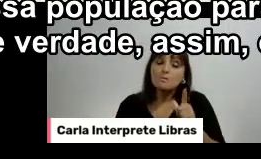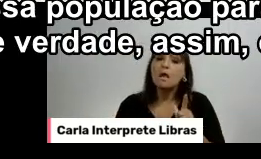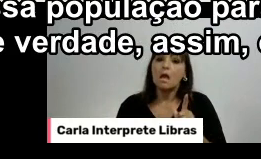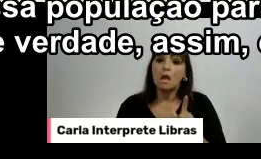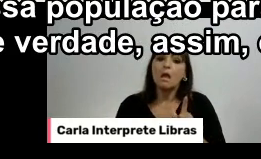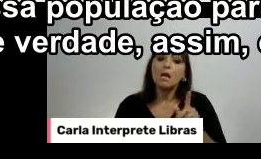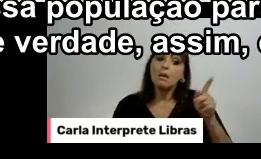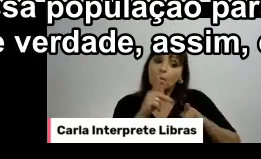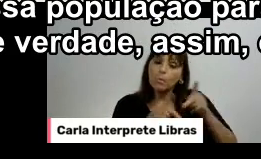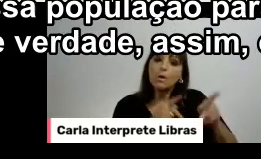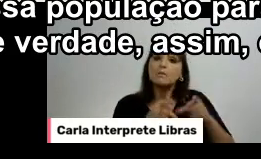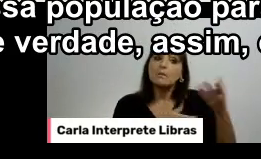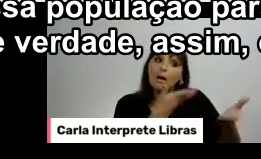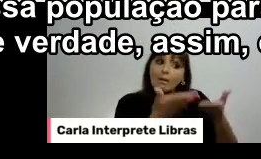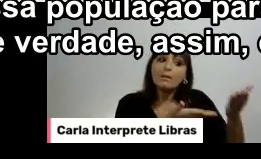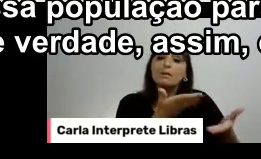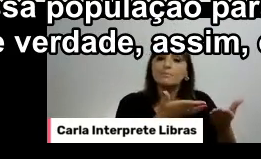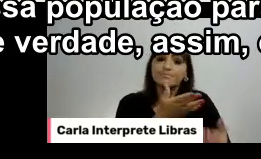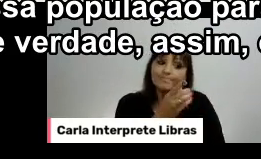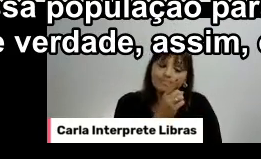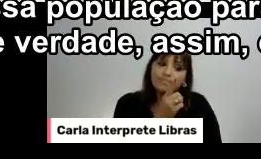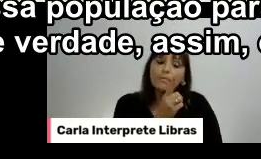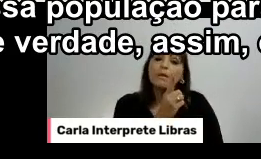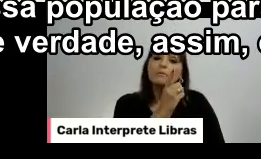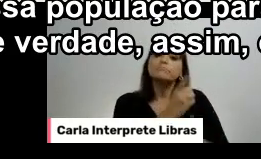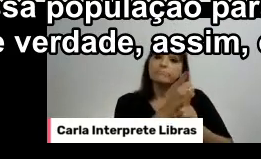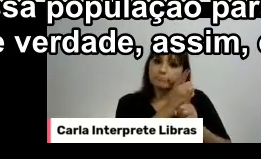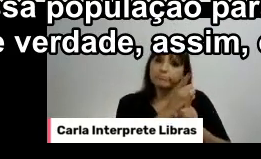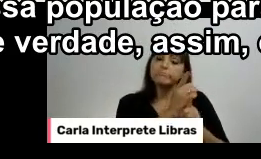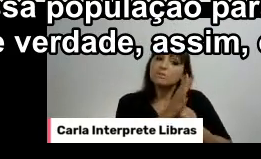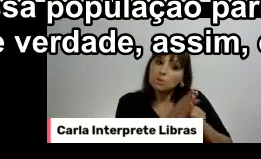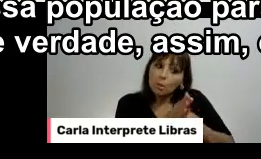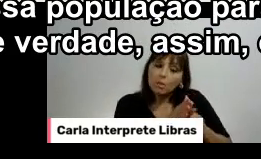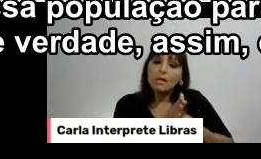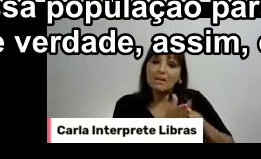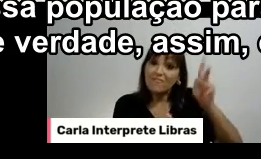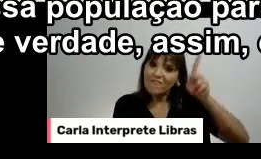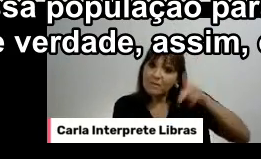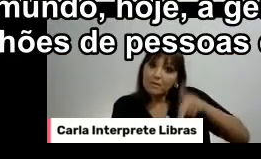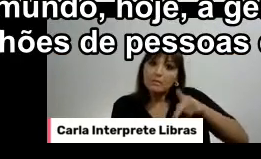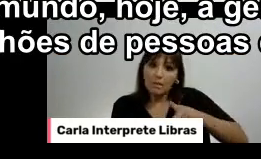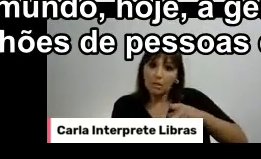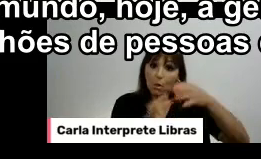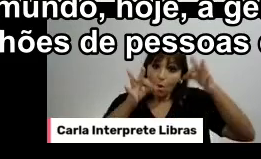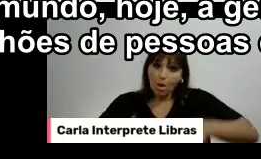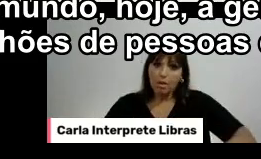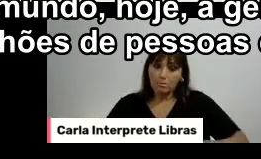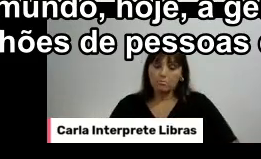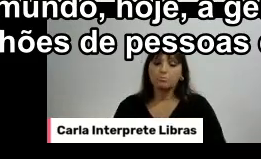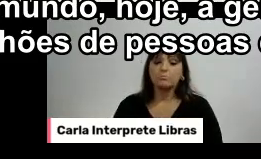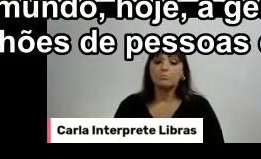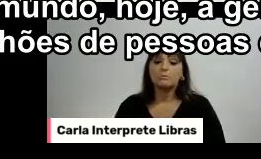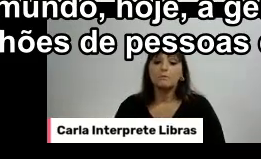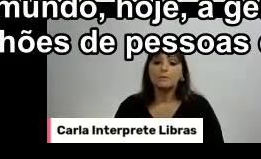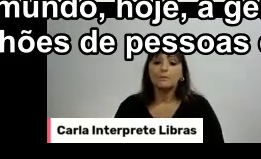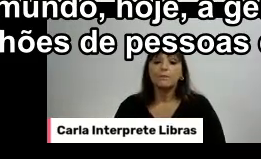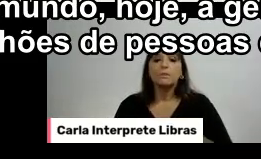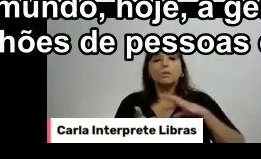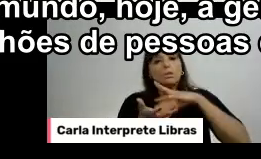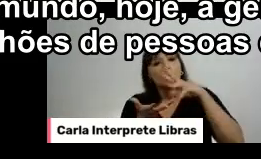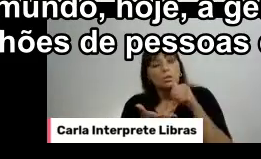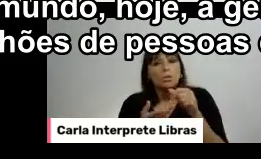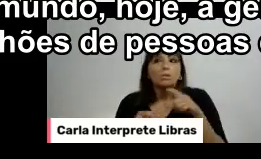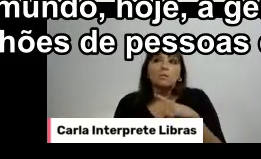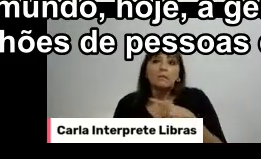o diagnóstico de verdade, assim, o diagnóstico correto. No mundo, hoje, a gente tem em média de